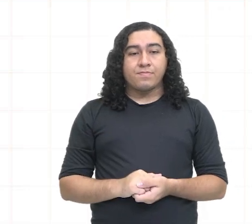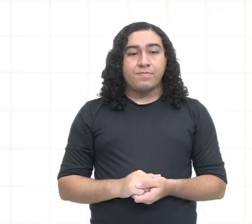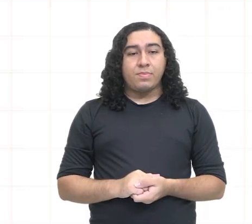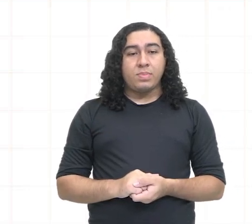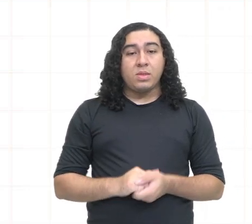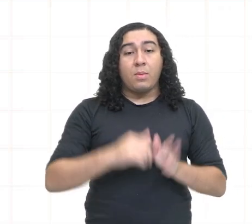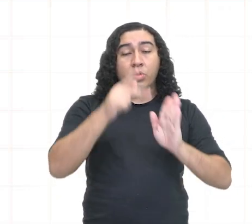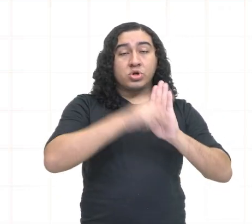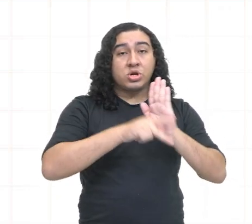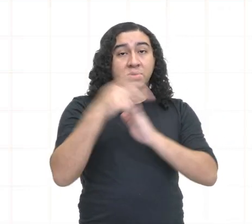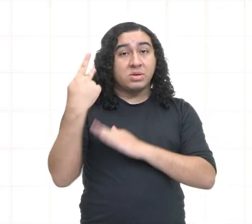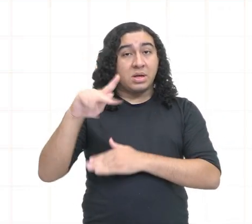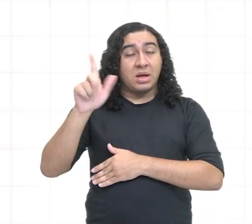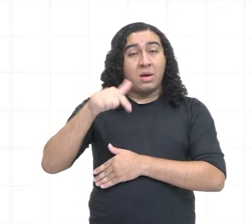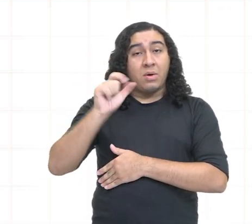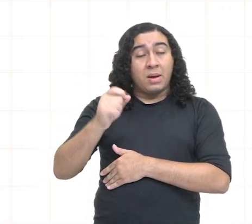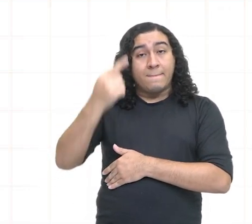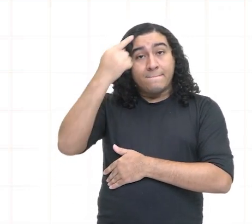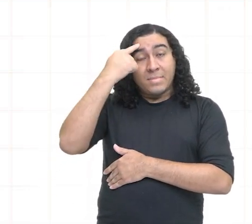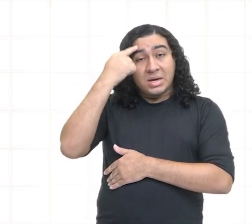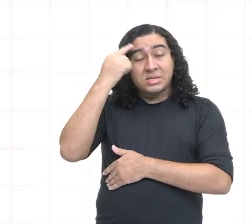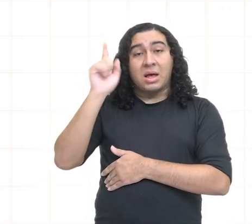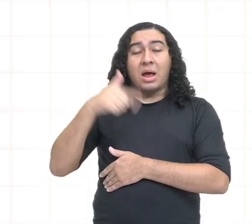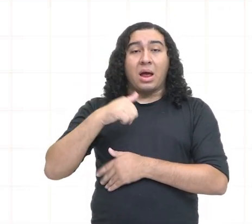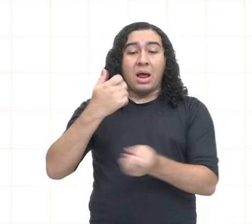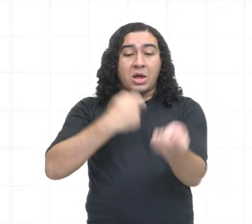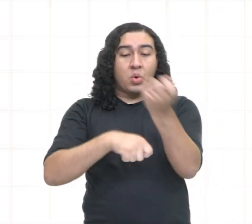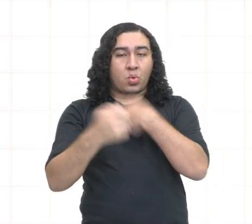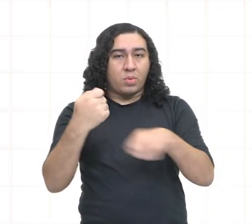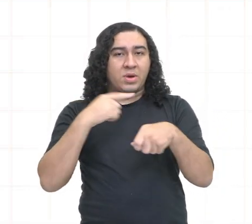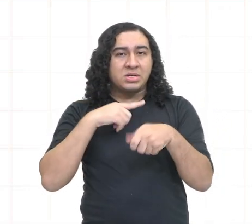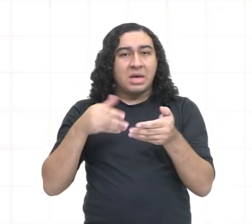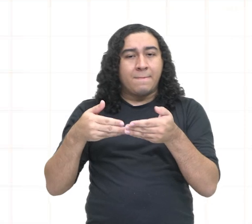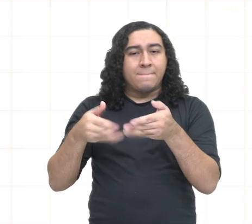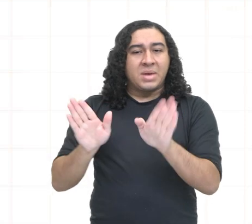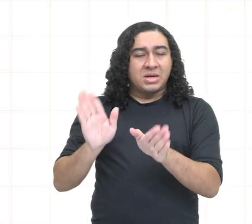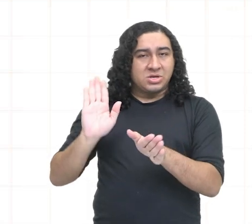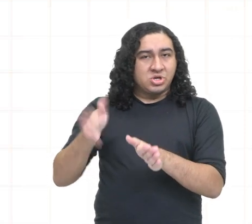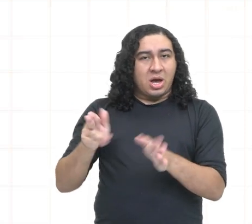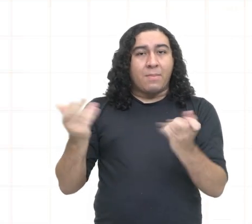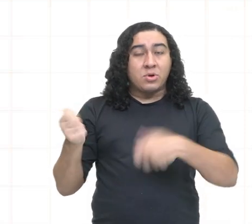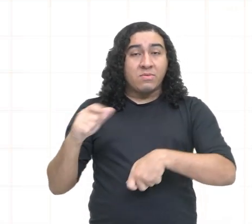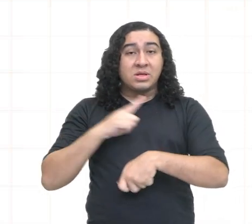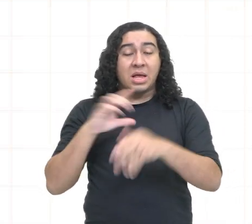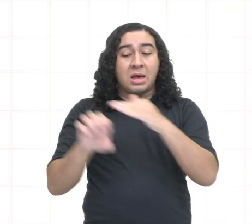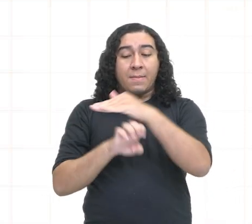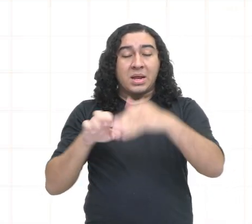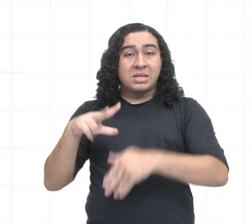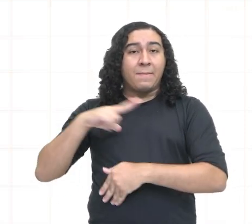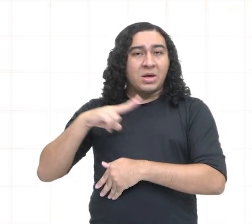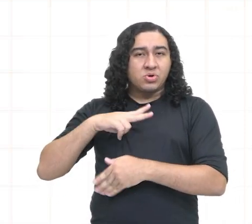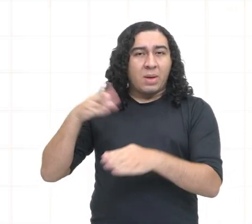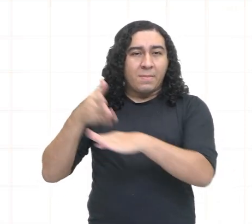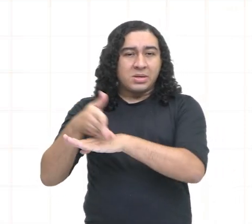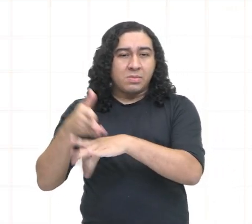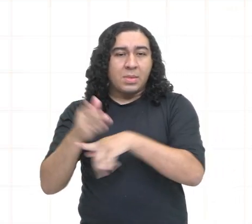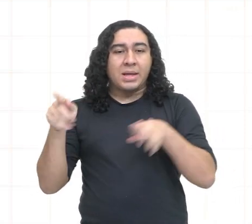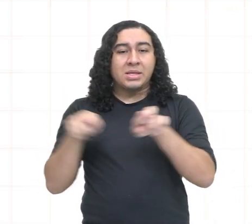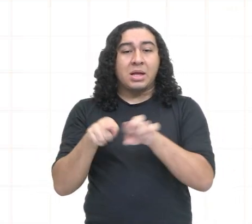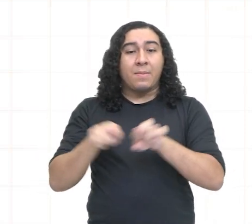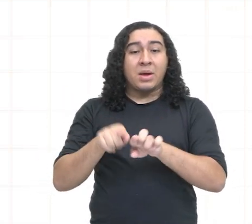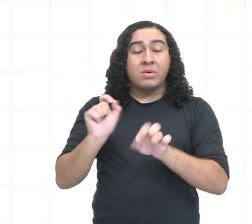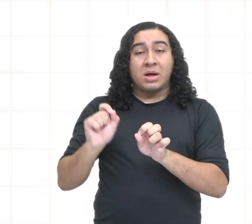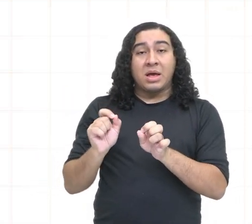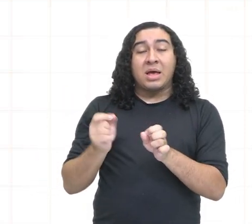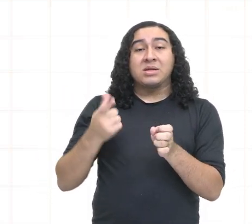a economia, né, privatizar e eliminar a correção monetária automática dos preços e